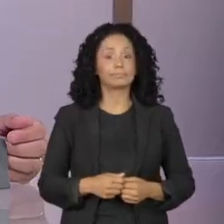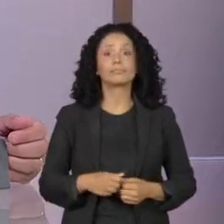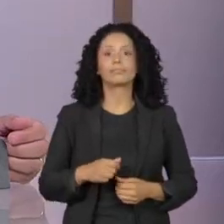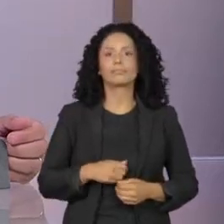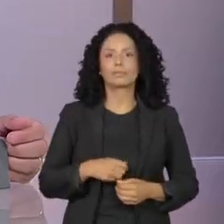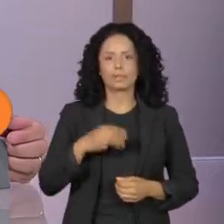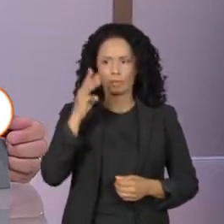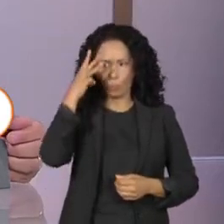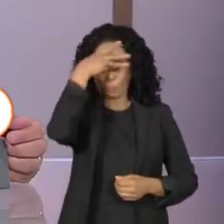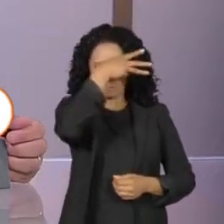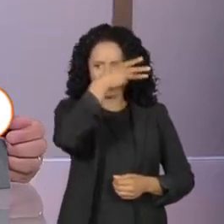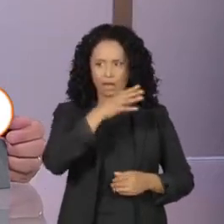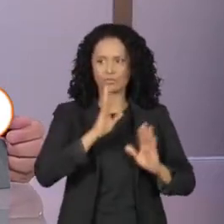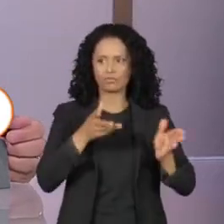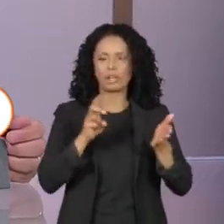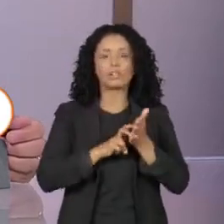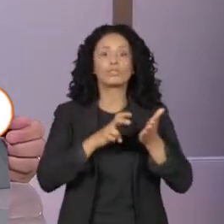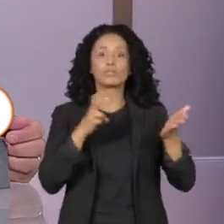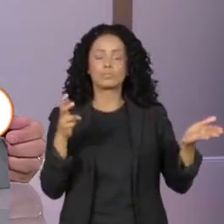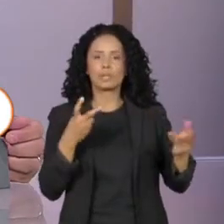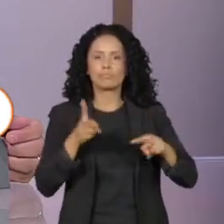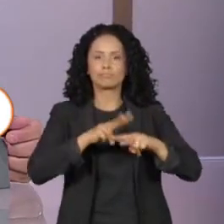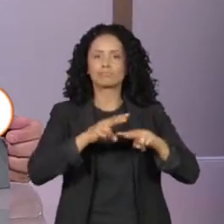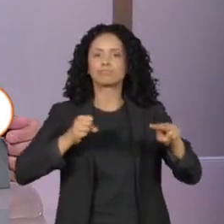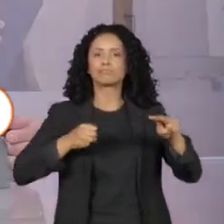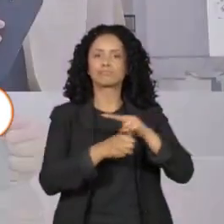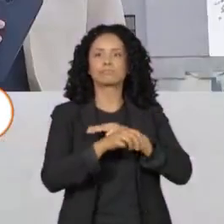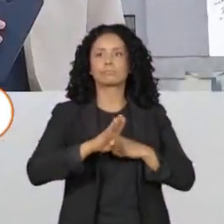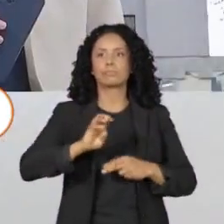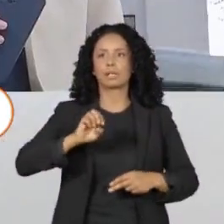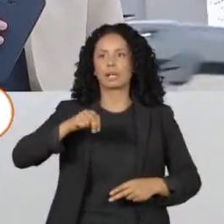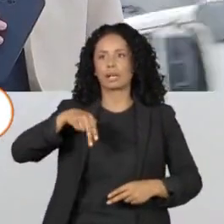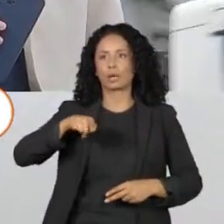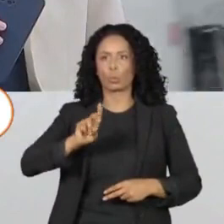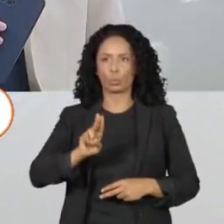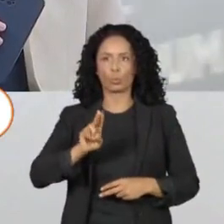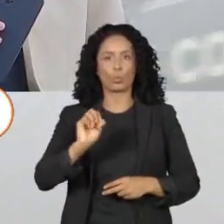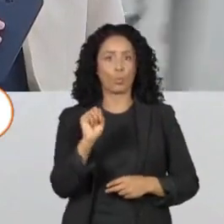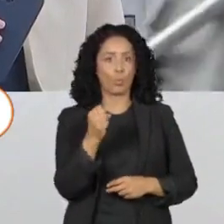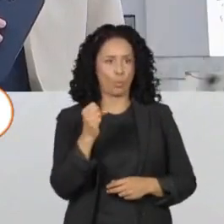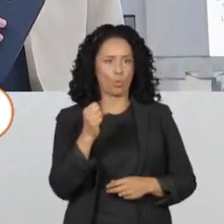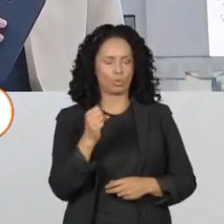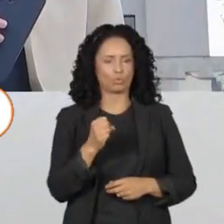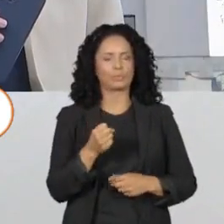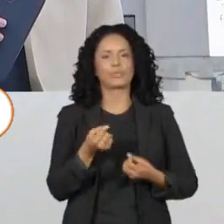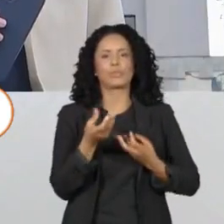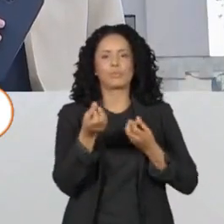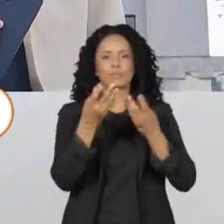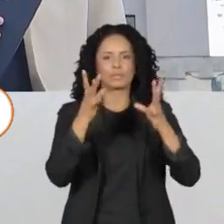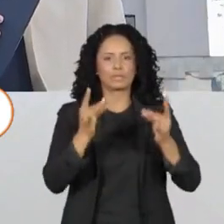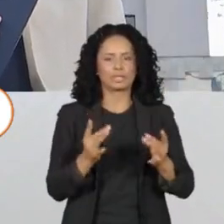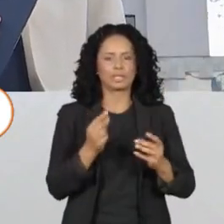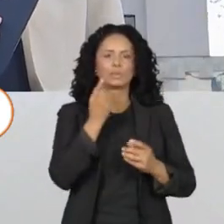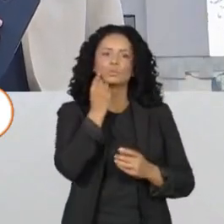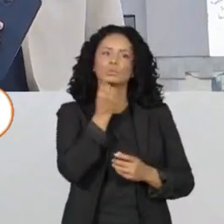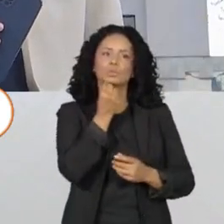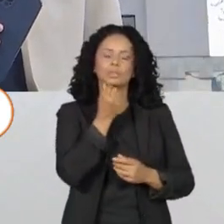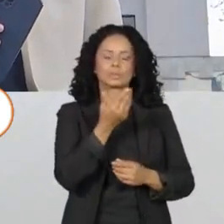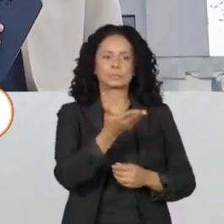Roberto Jefferson amanheceu no presídio de Bangu 8. Quem tem as informações ao vivo para a gente é o repórter Luiz Turati. Luiz.